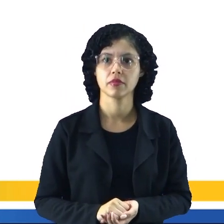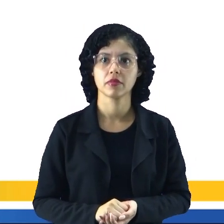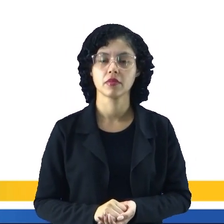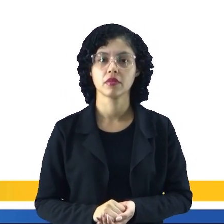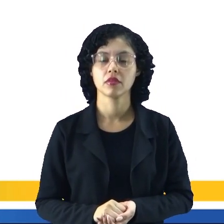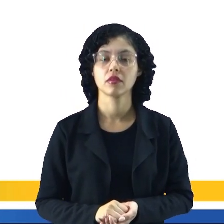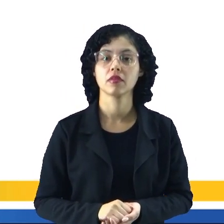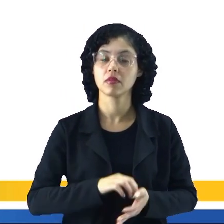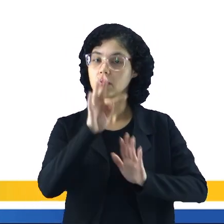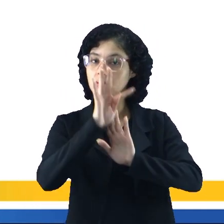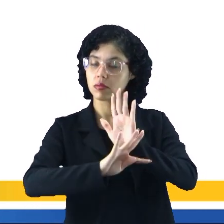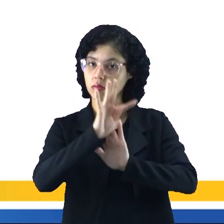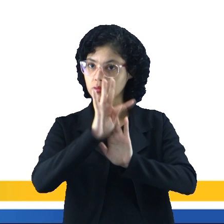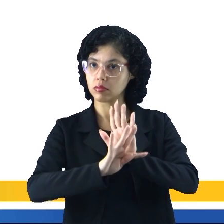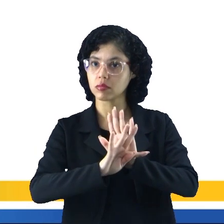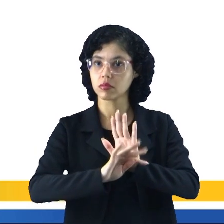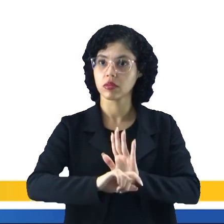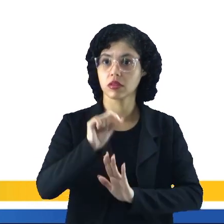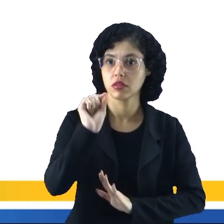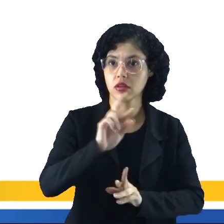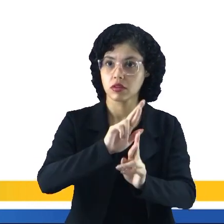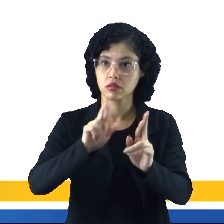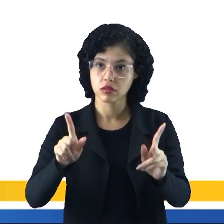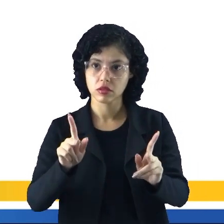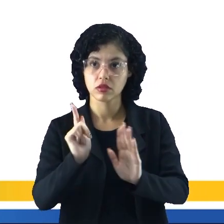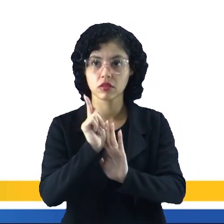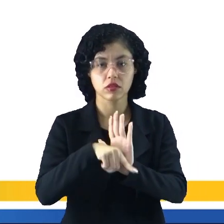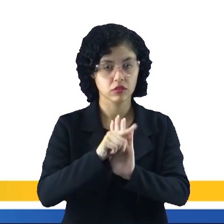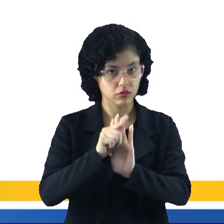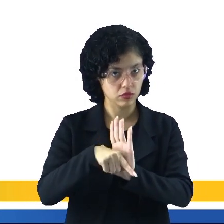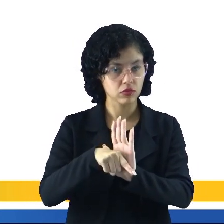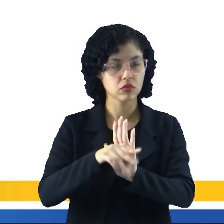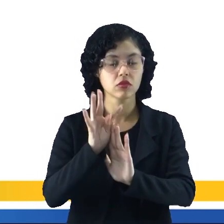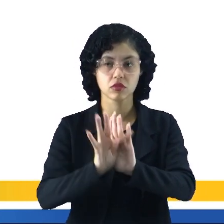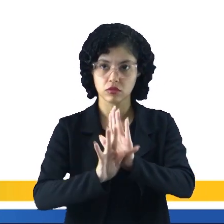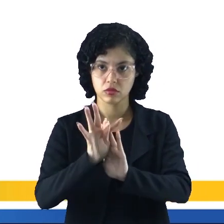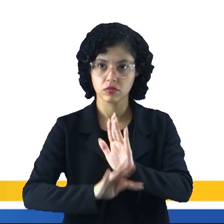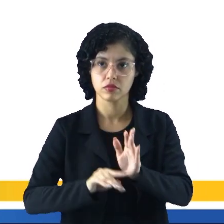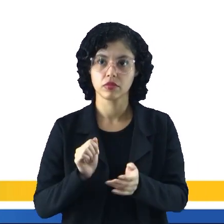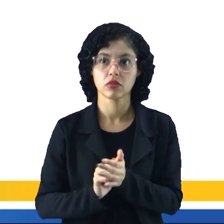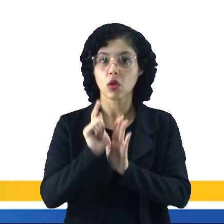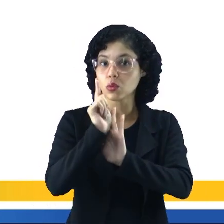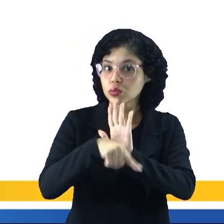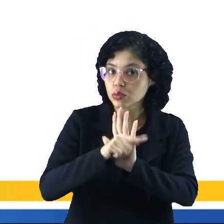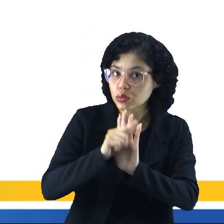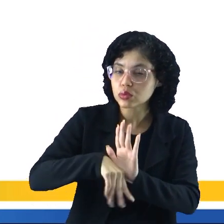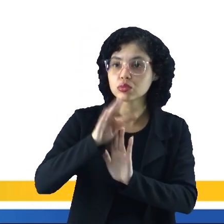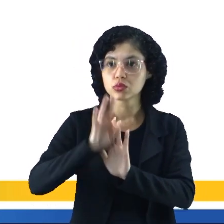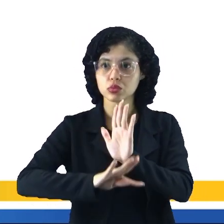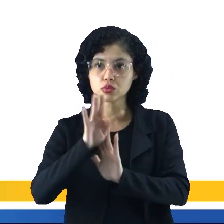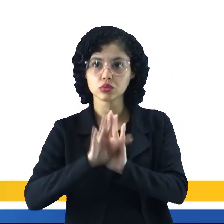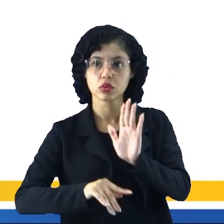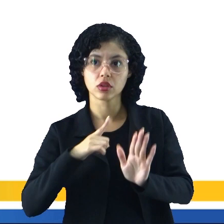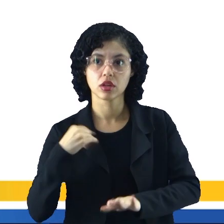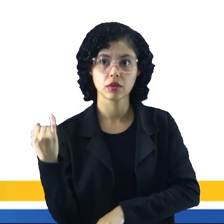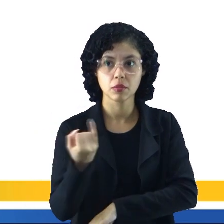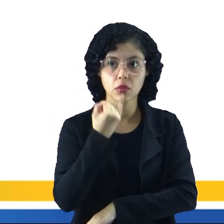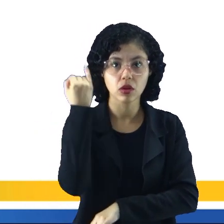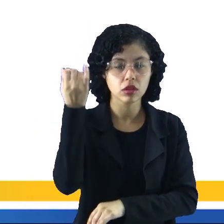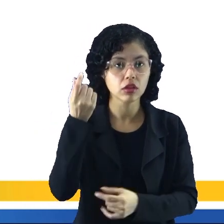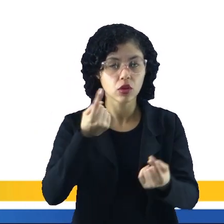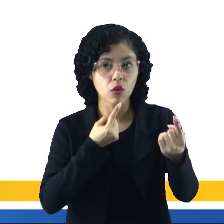tipologia né tipologia textual ela é diferente de gênero textual o gênero textual tem função